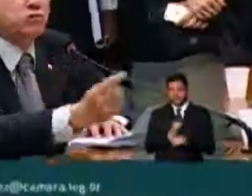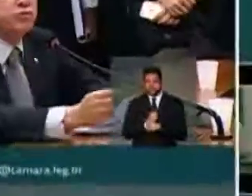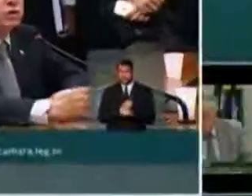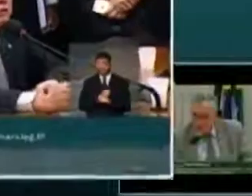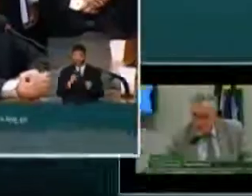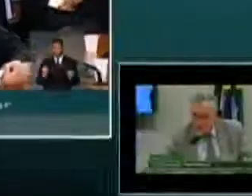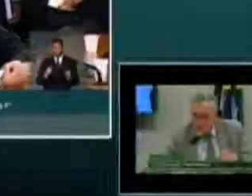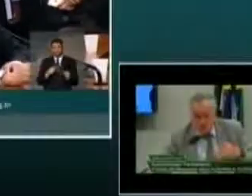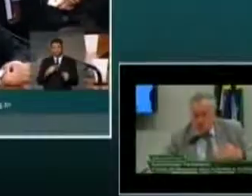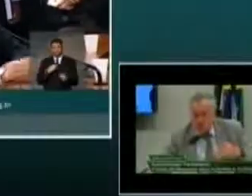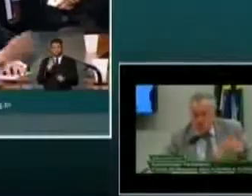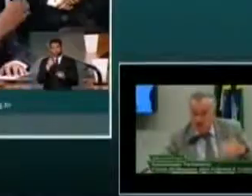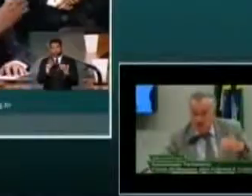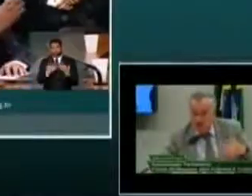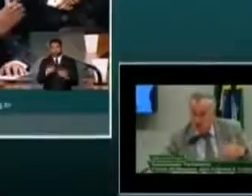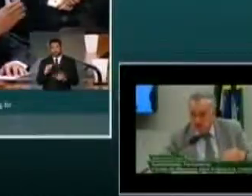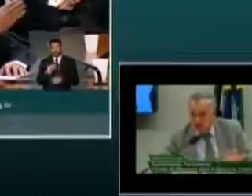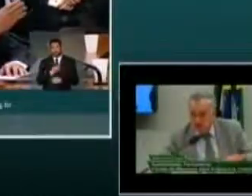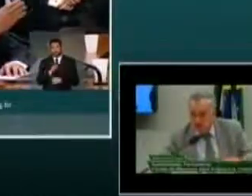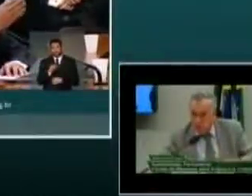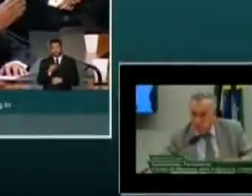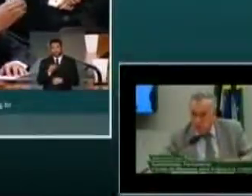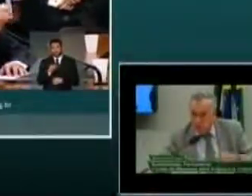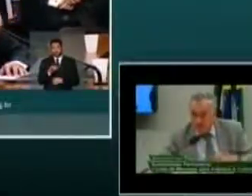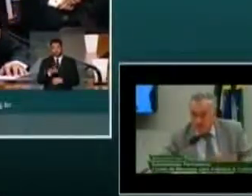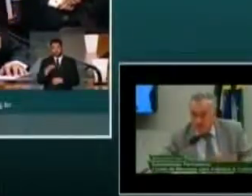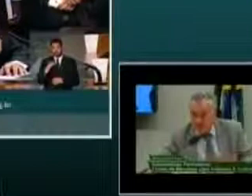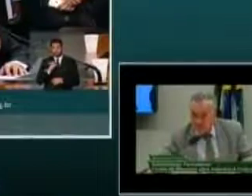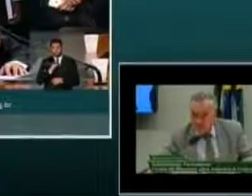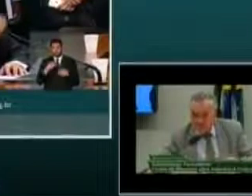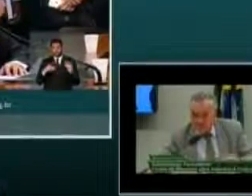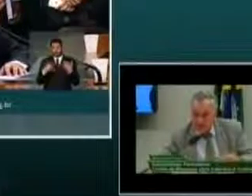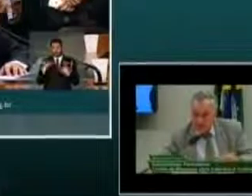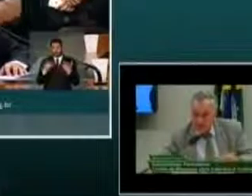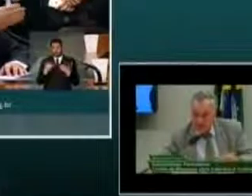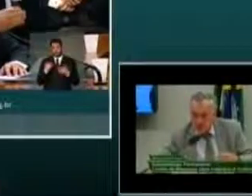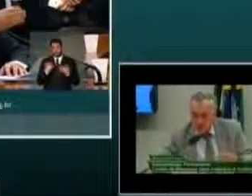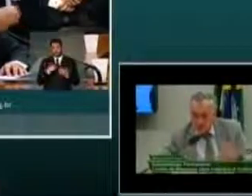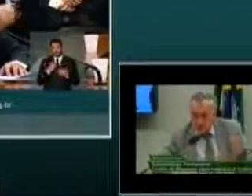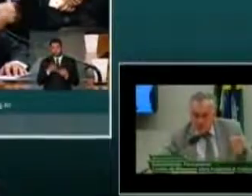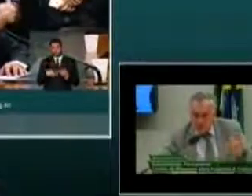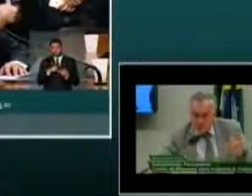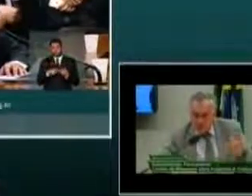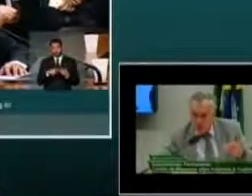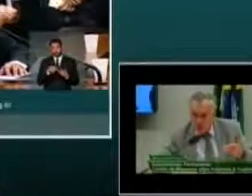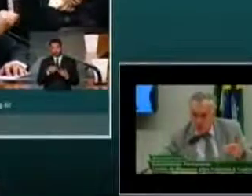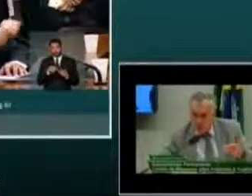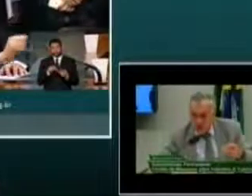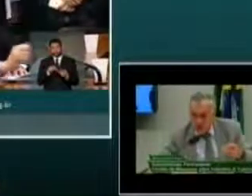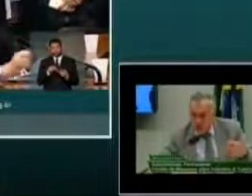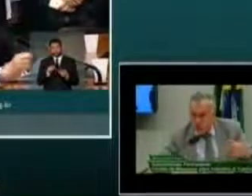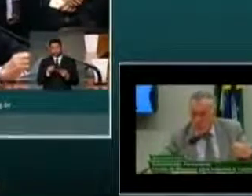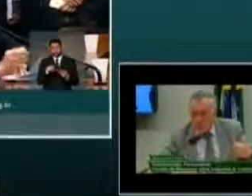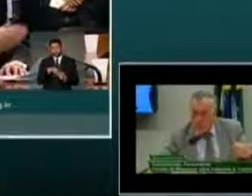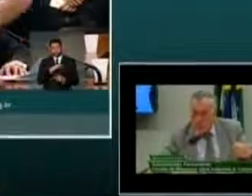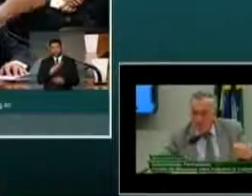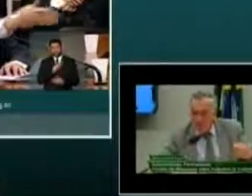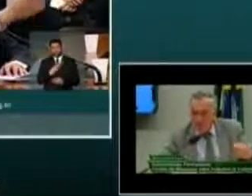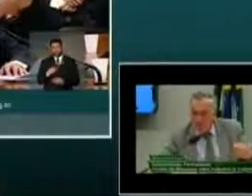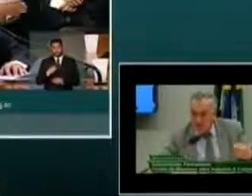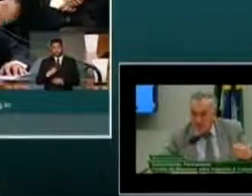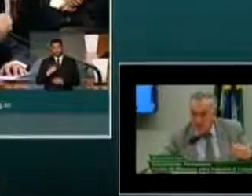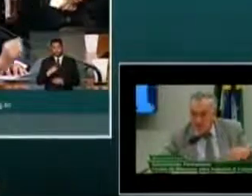nada justifica, porque nós, na comissão de turismo e com o Henrique Eduardo Alves, nosso ministro,